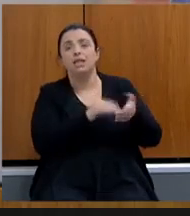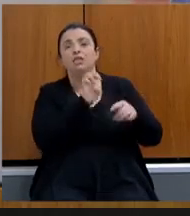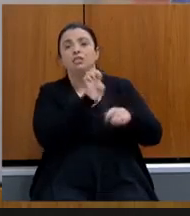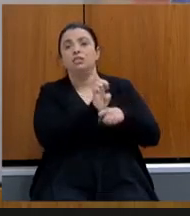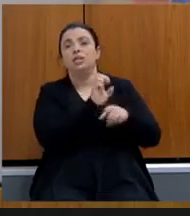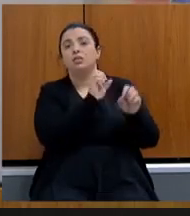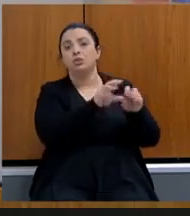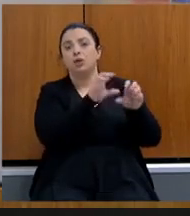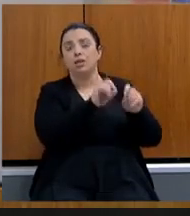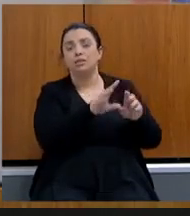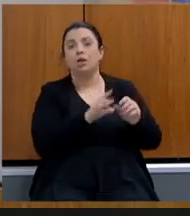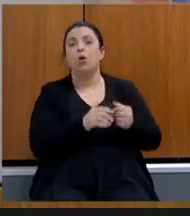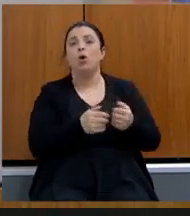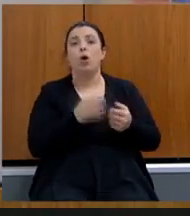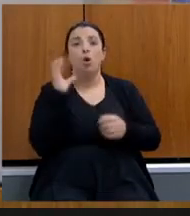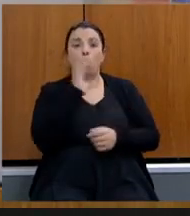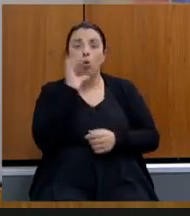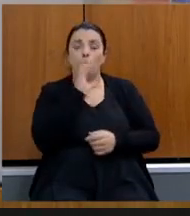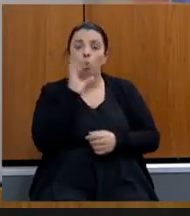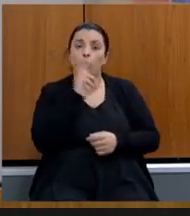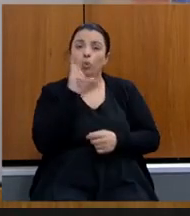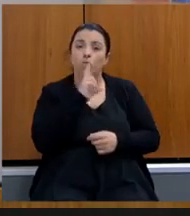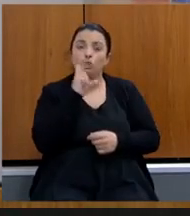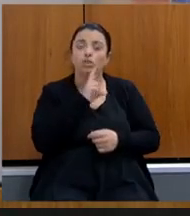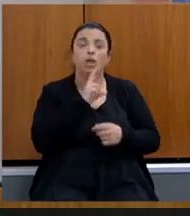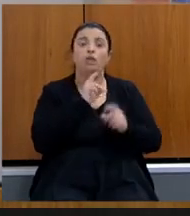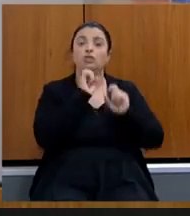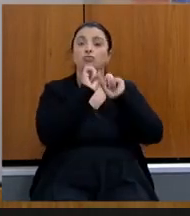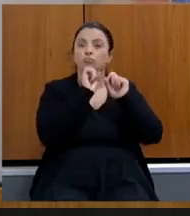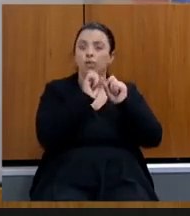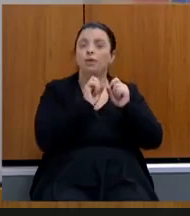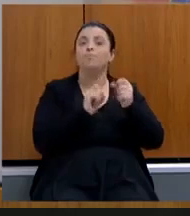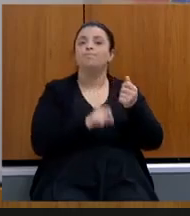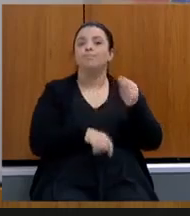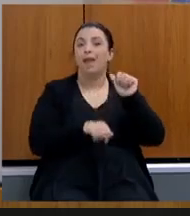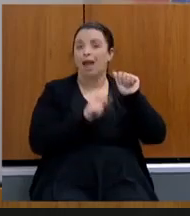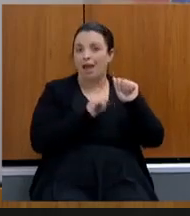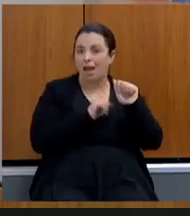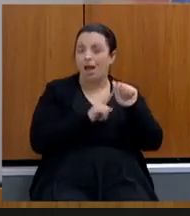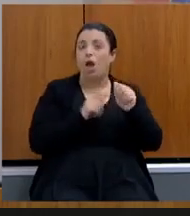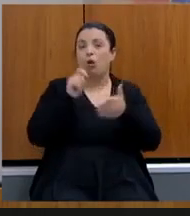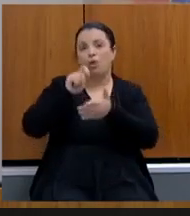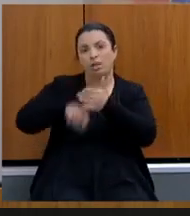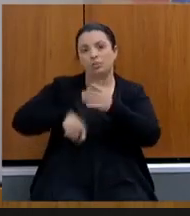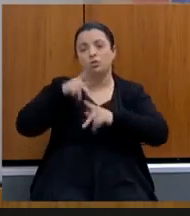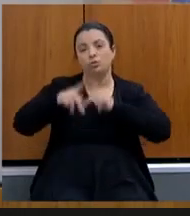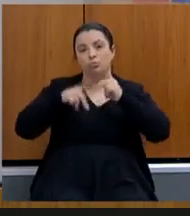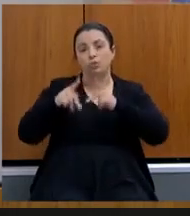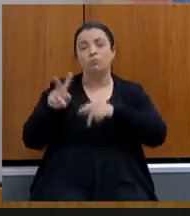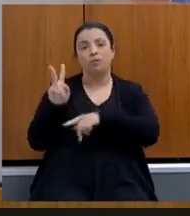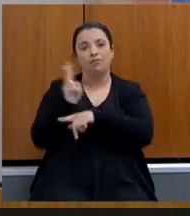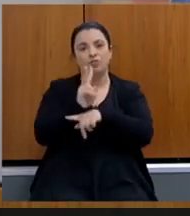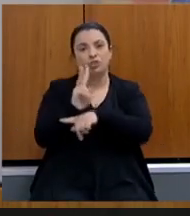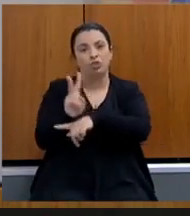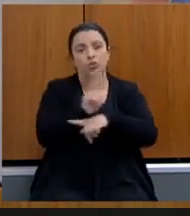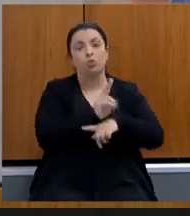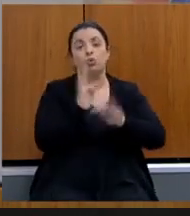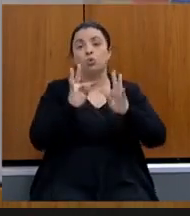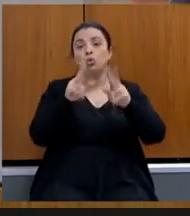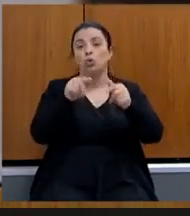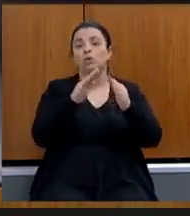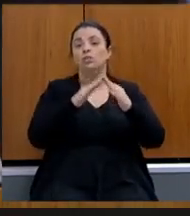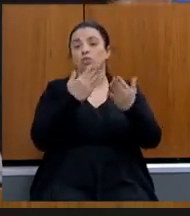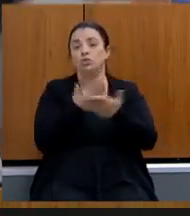assegura em sede de urgência a a contratação de pessoal para fazer a vigilância e segurança de todas as